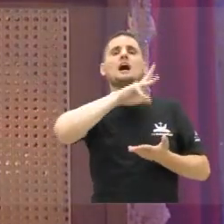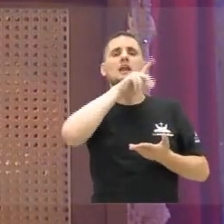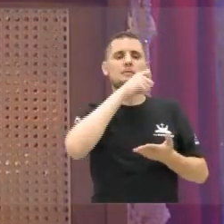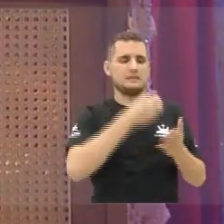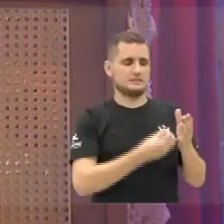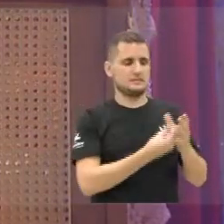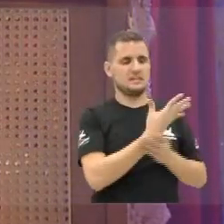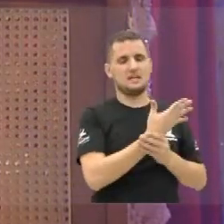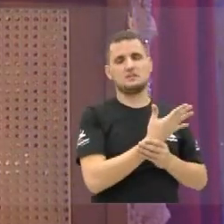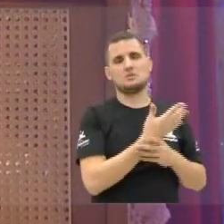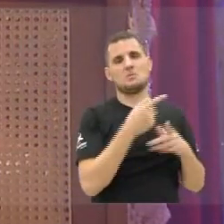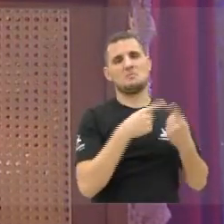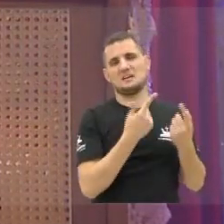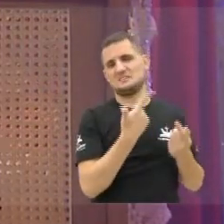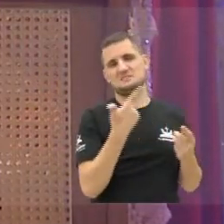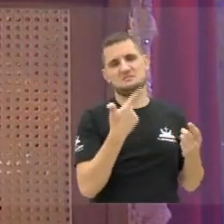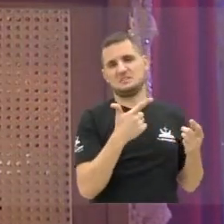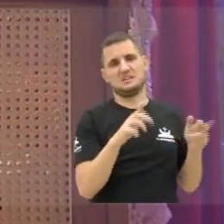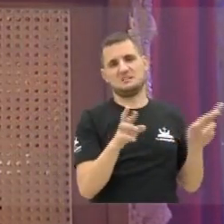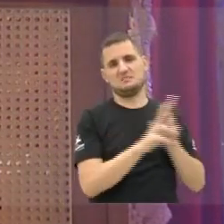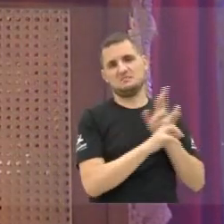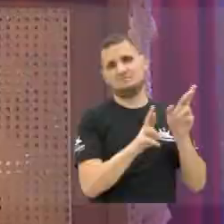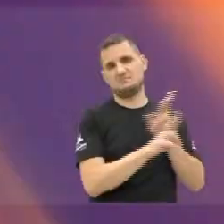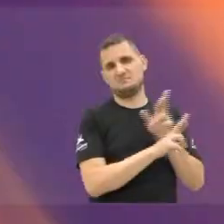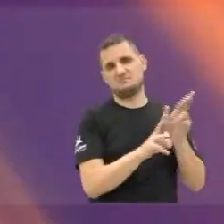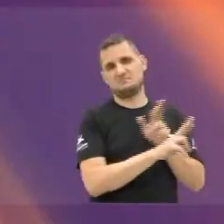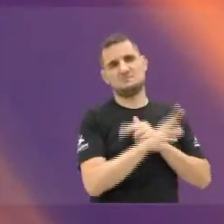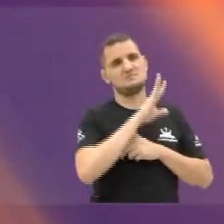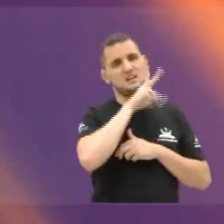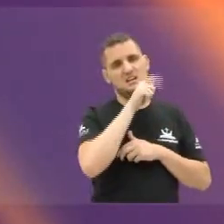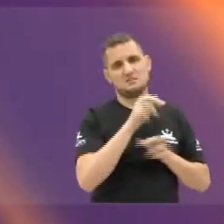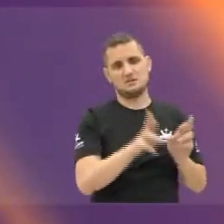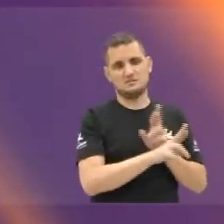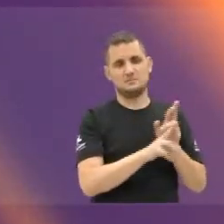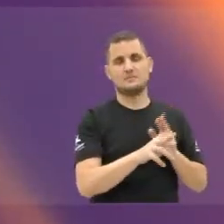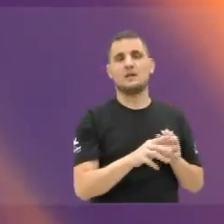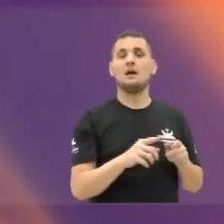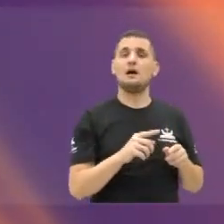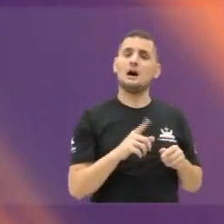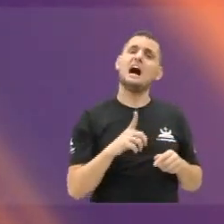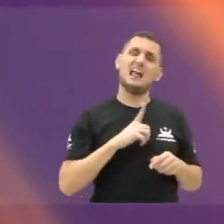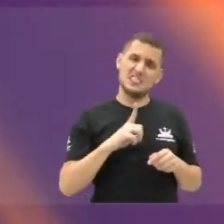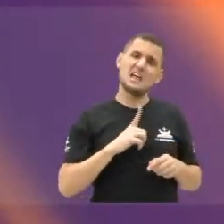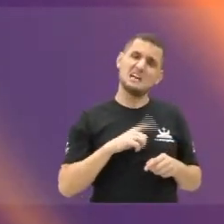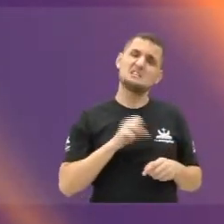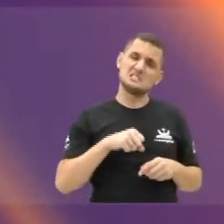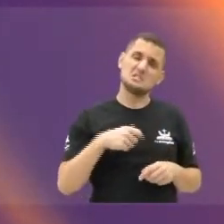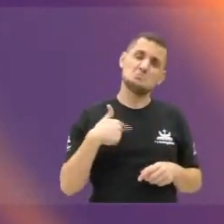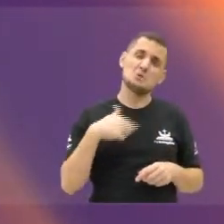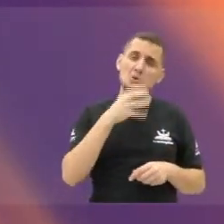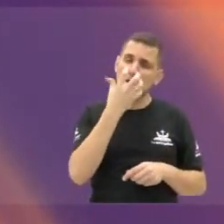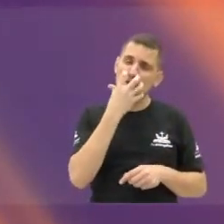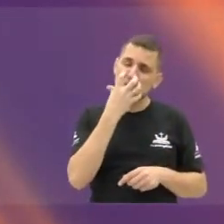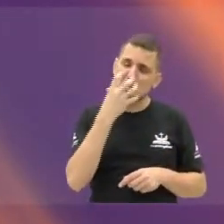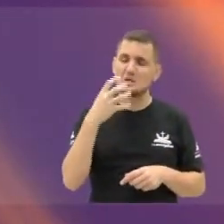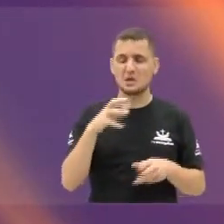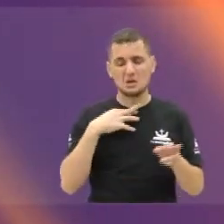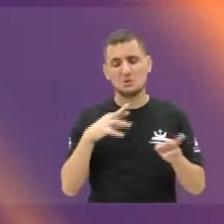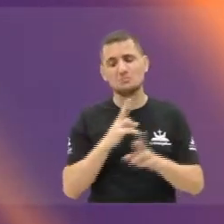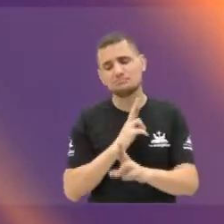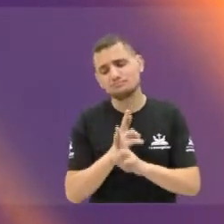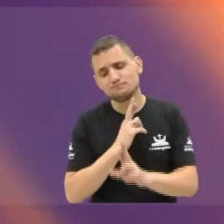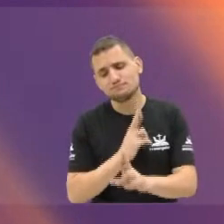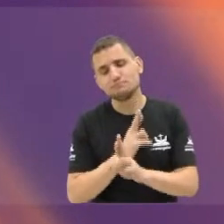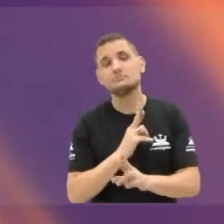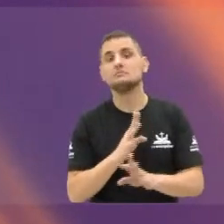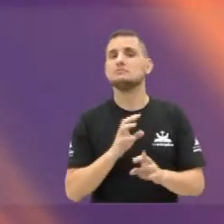mas não há relacionamento com o animal. Aí você vai me dizer, mas é claro que eu me relaciono com meu cachorrinho, com meu gatinho.